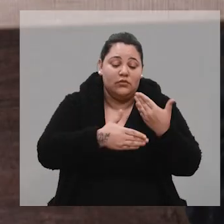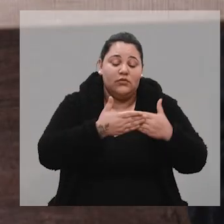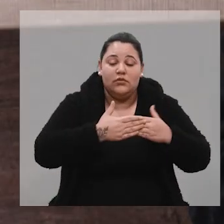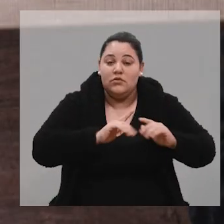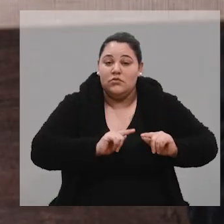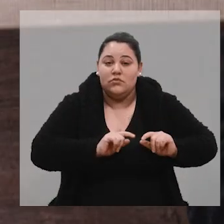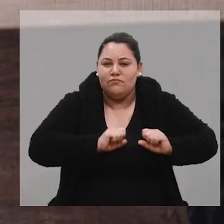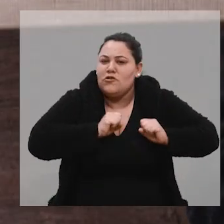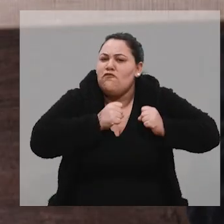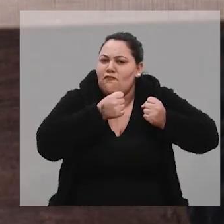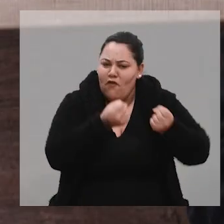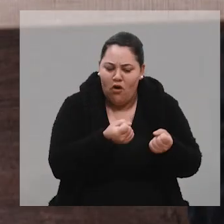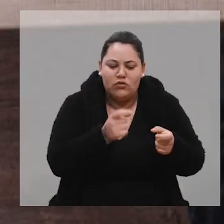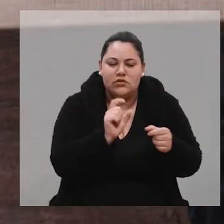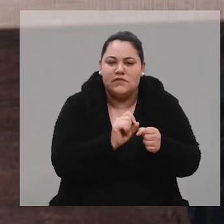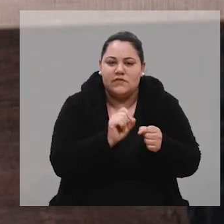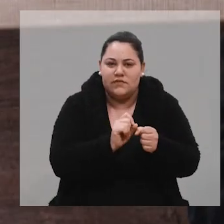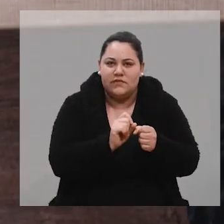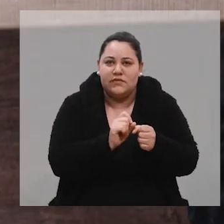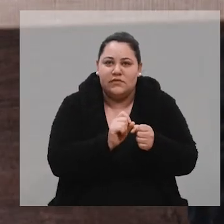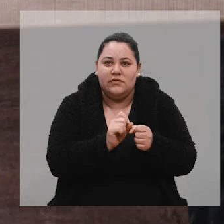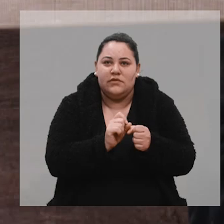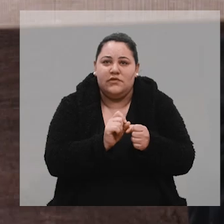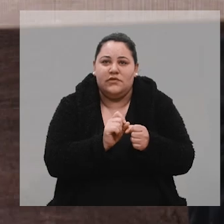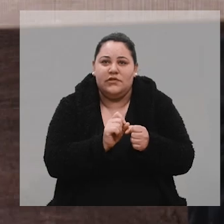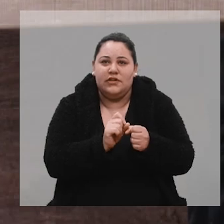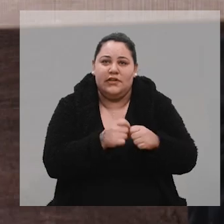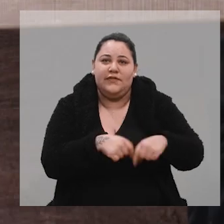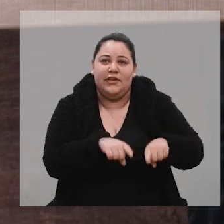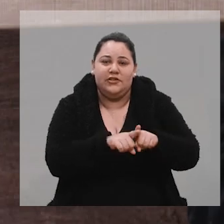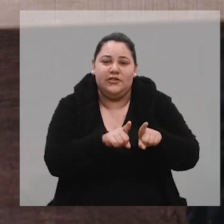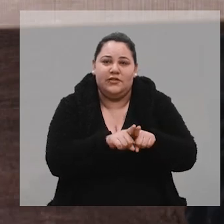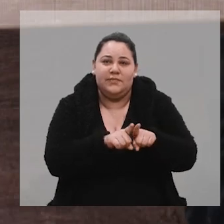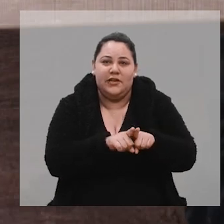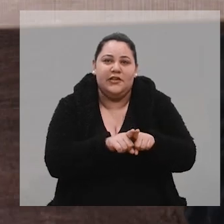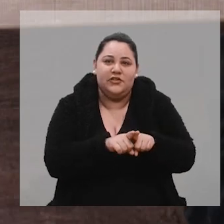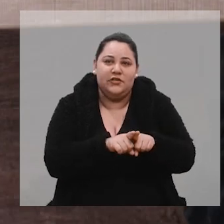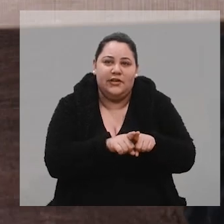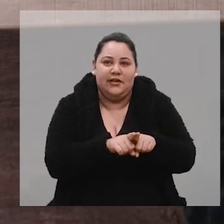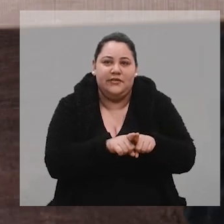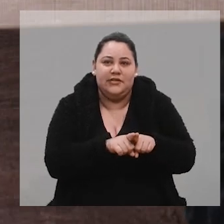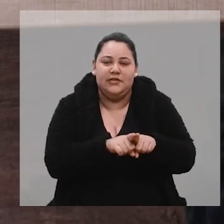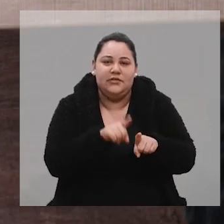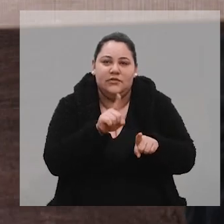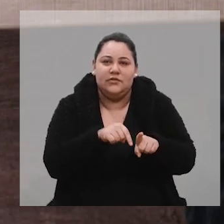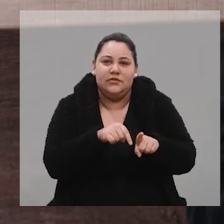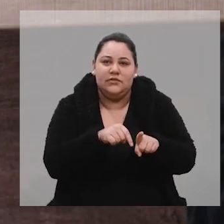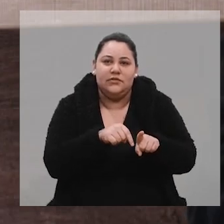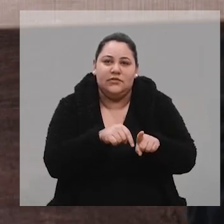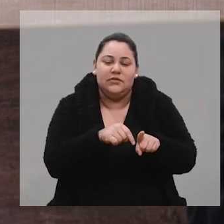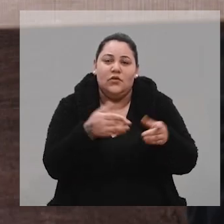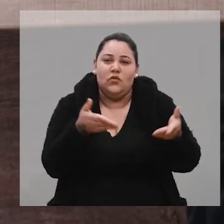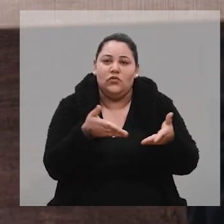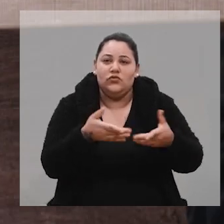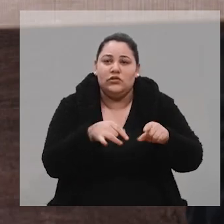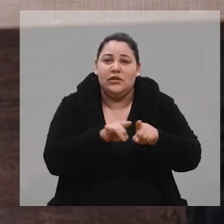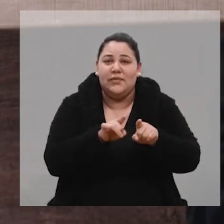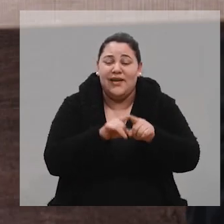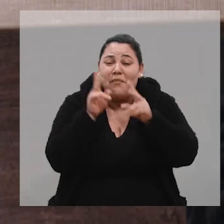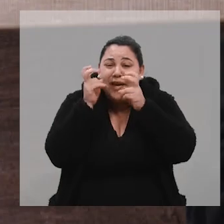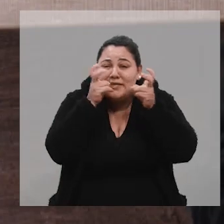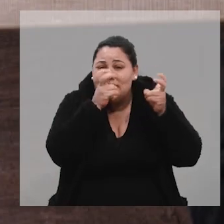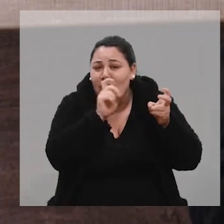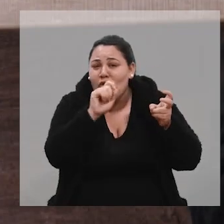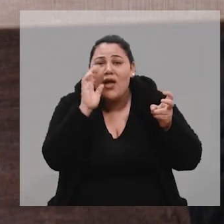sendo feitos, né? As notícias estão vindo, mas a gente sabe que hoje a gente tem uma pequena noção